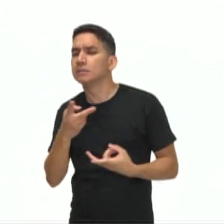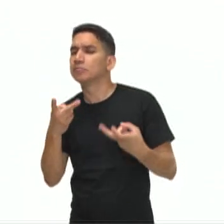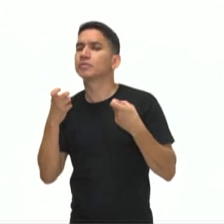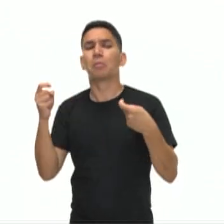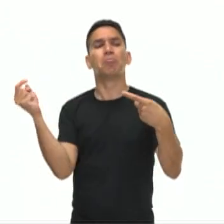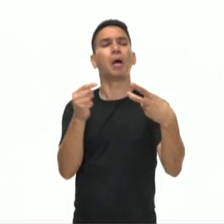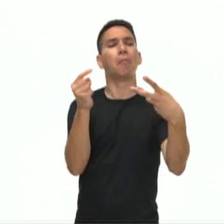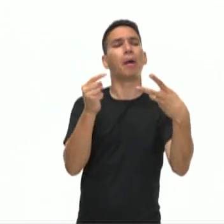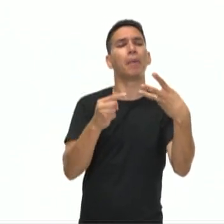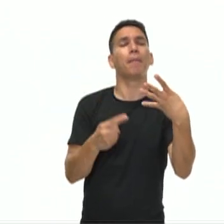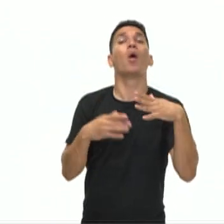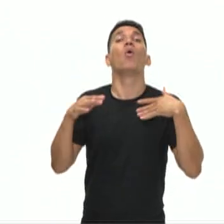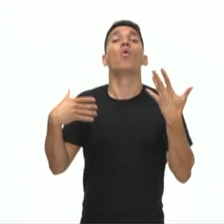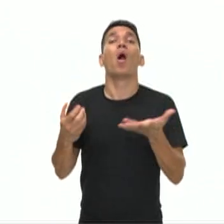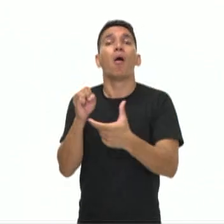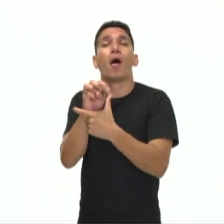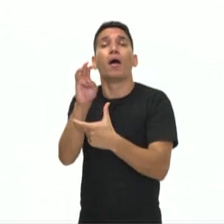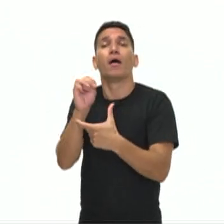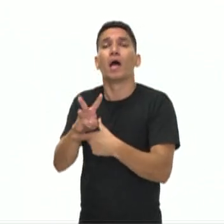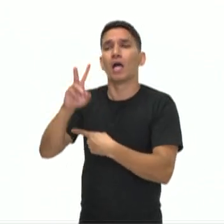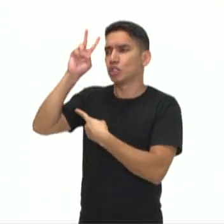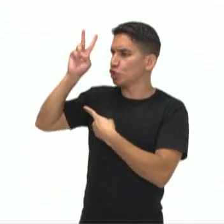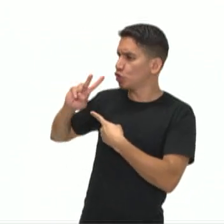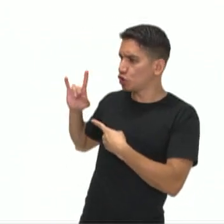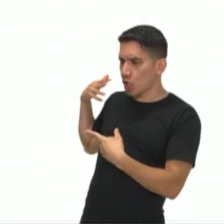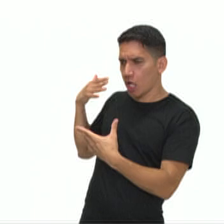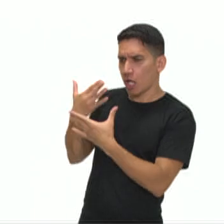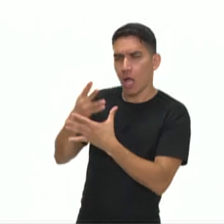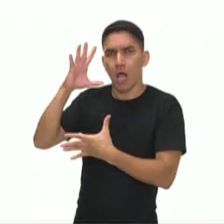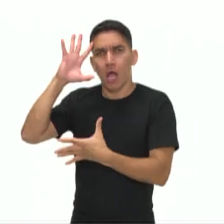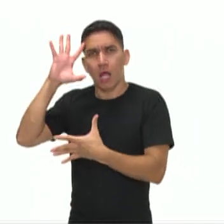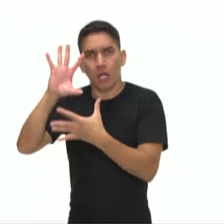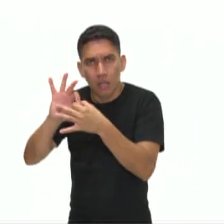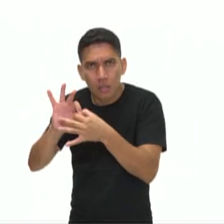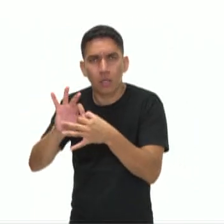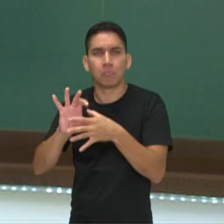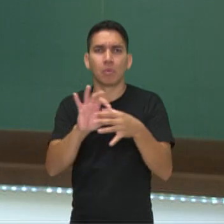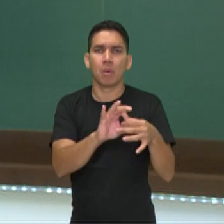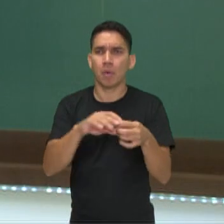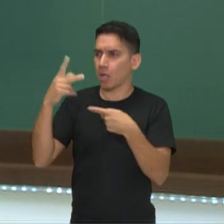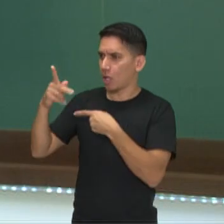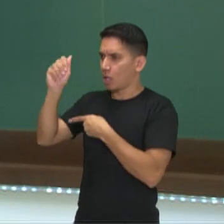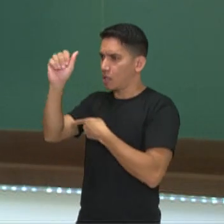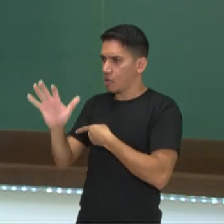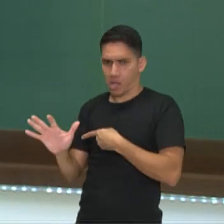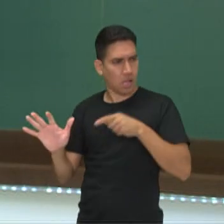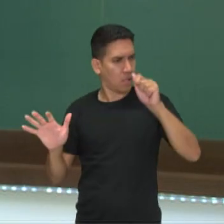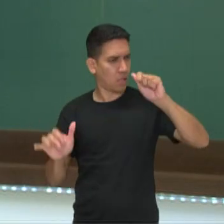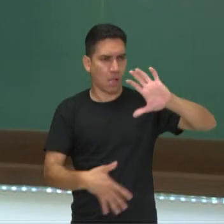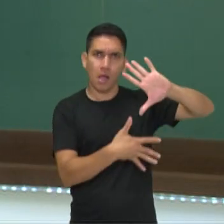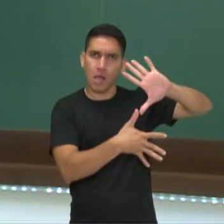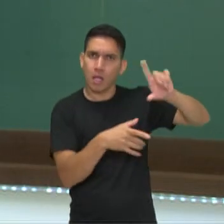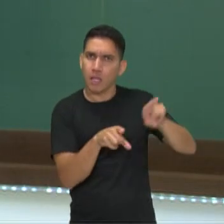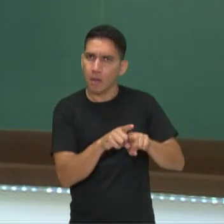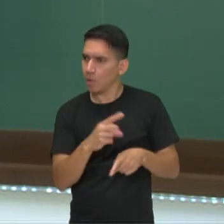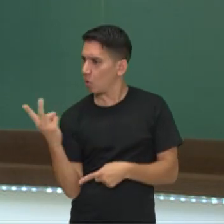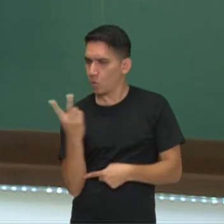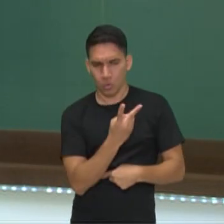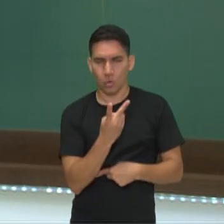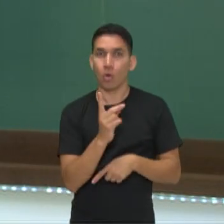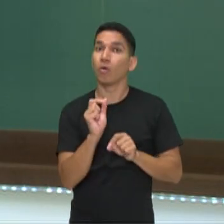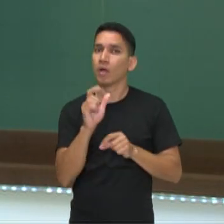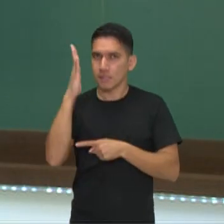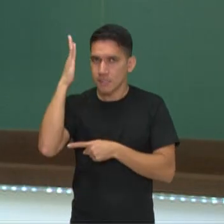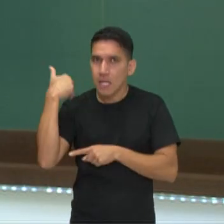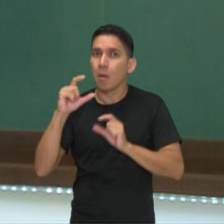os aspectos históricos, culturais, regionais existentes na África e na América? Você sabe o que